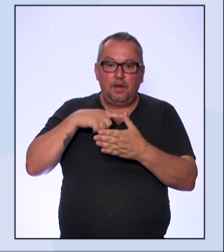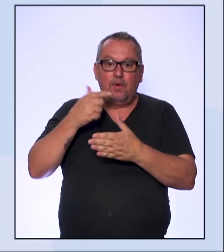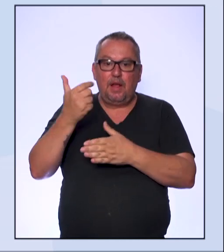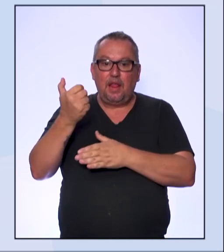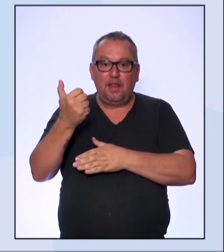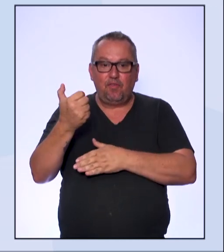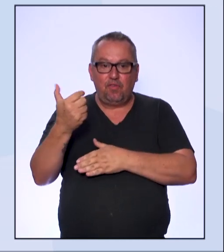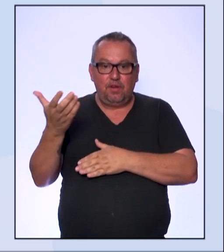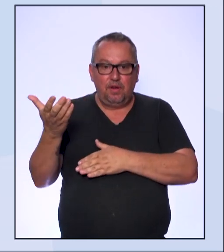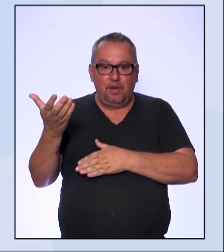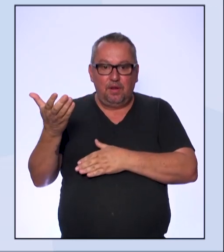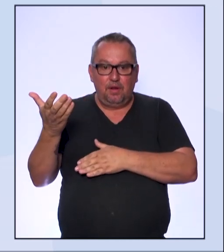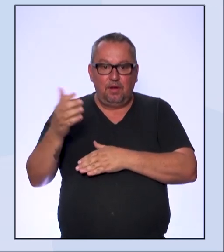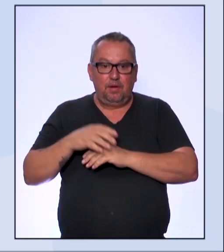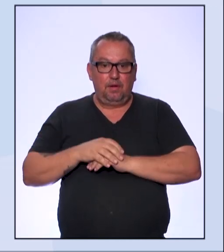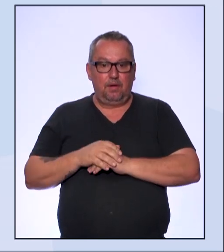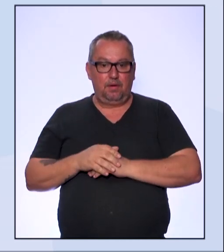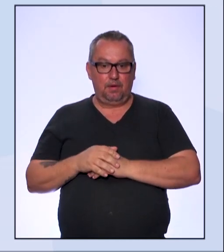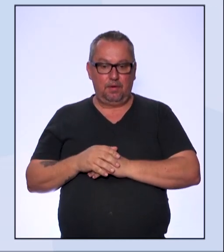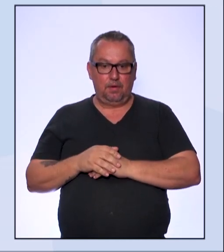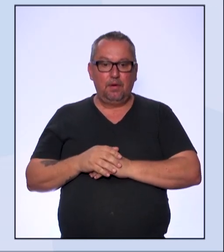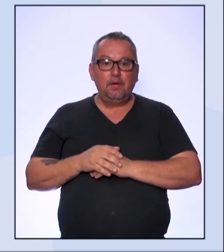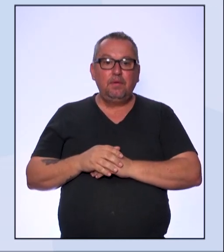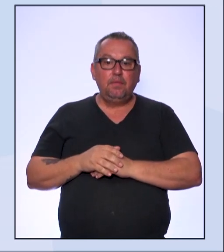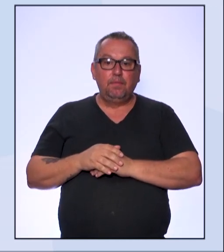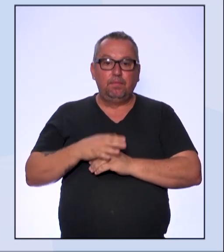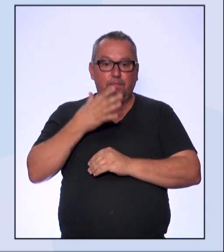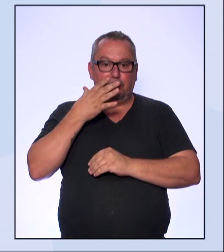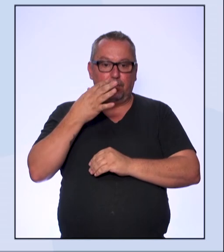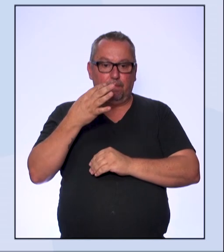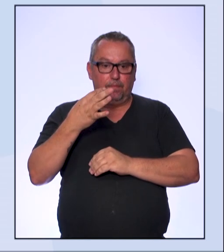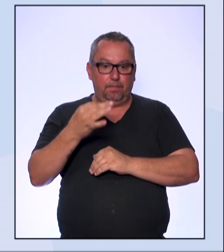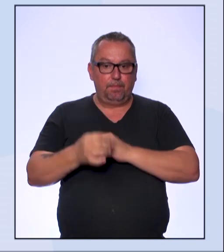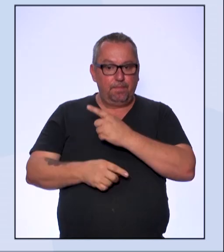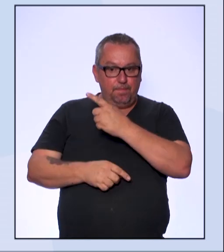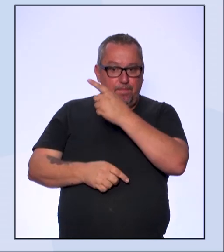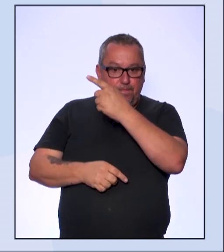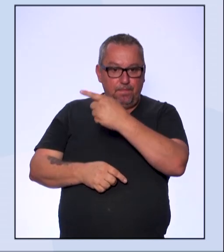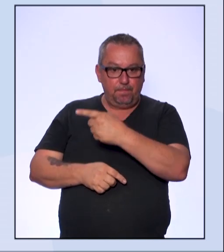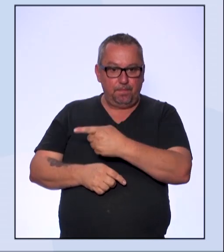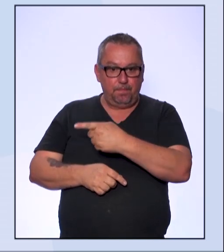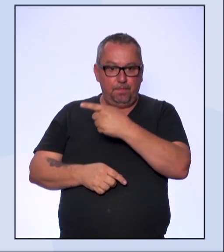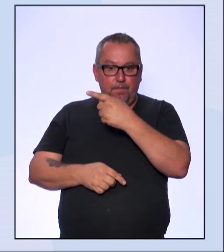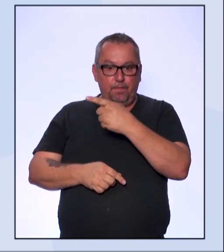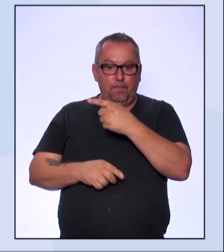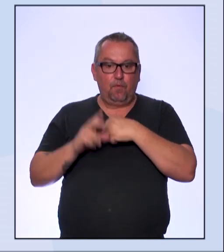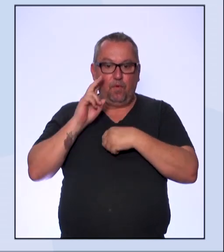canetinha? Tatuador hidrocor. Então, vamos lá. Observe que o enunciador,